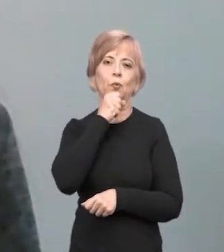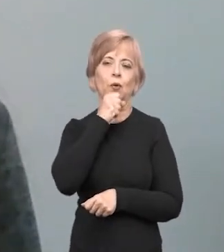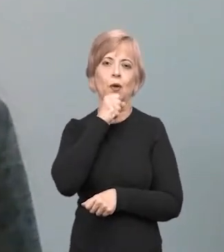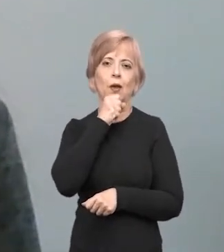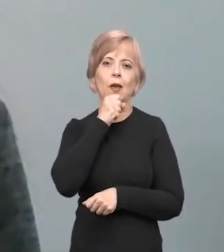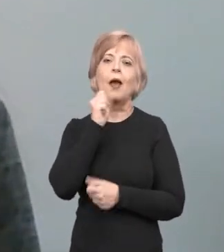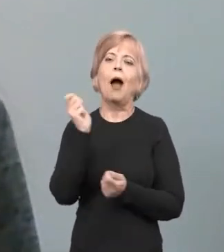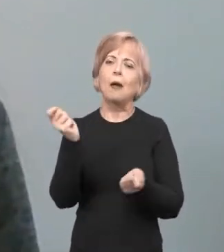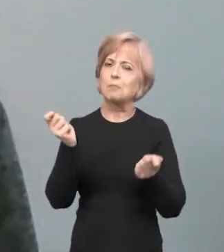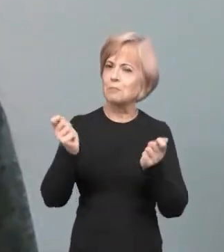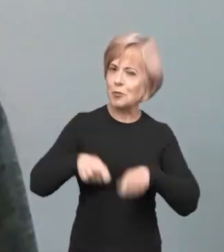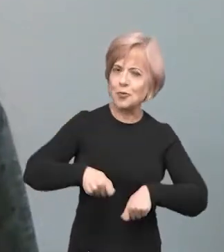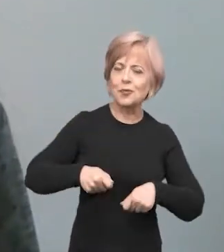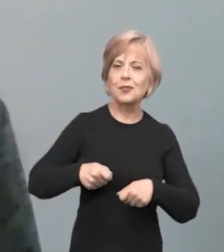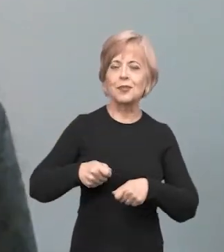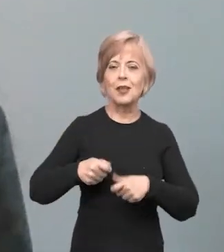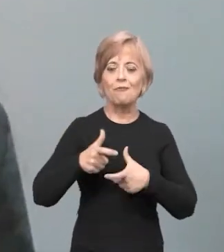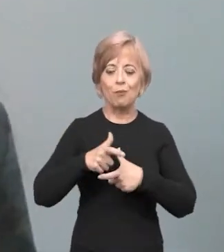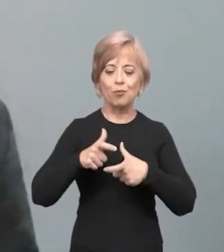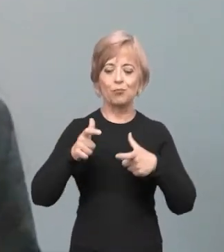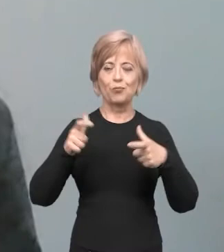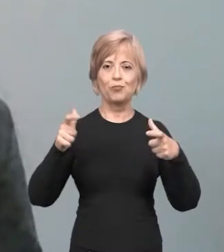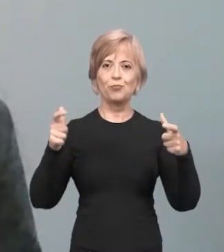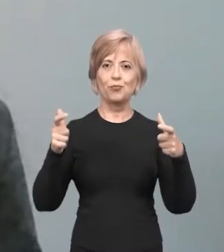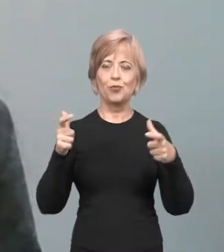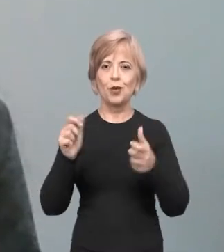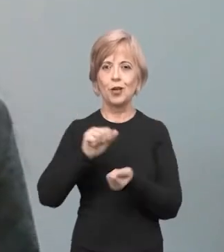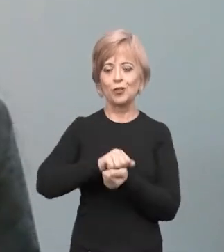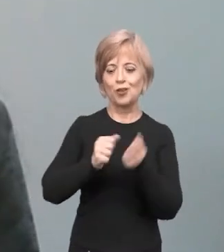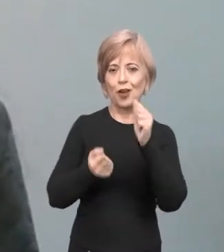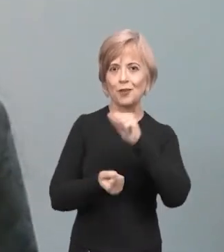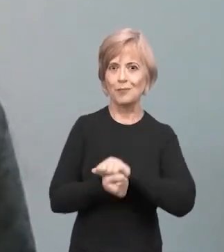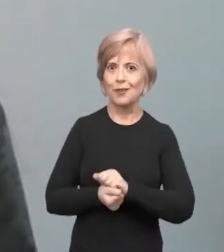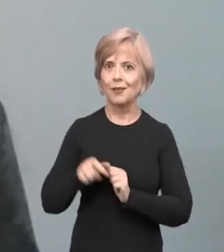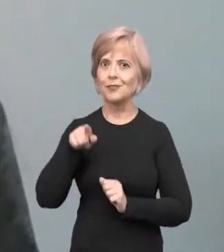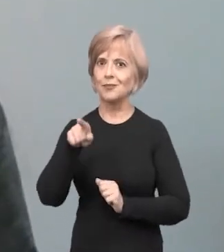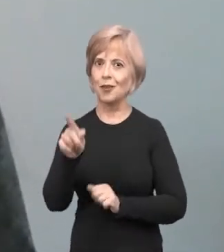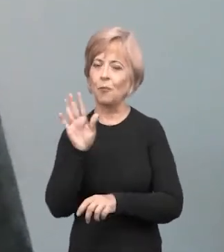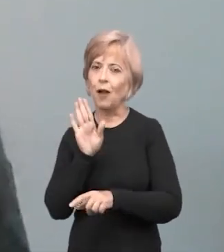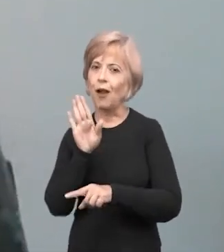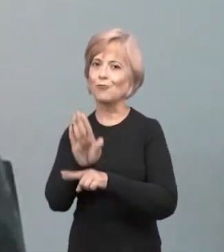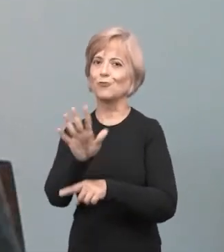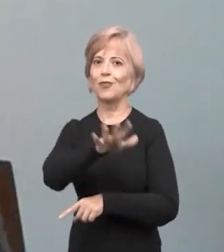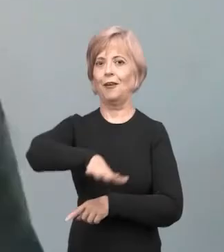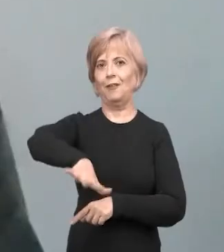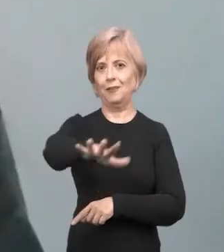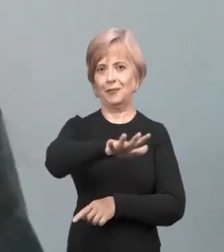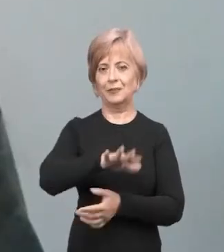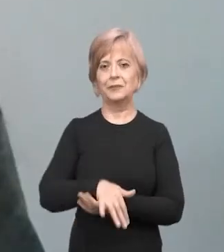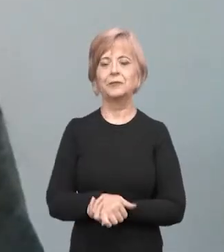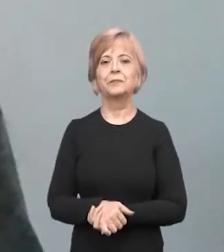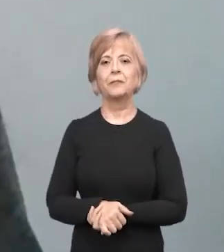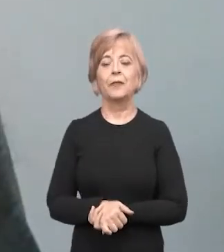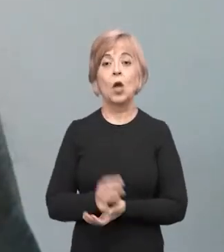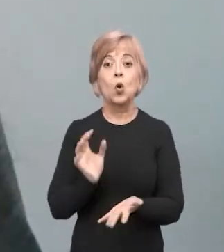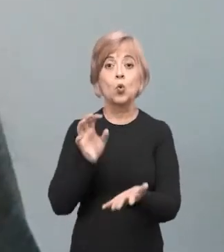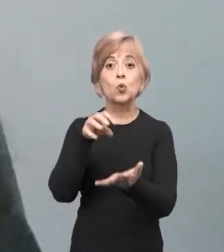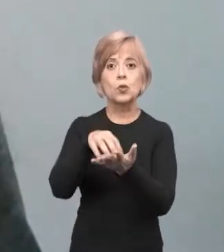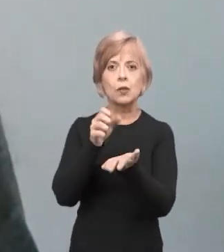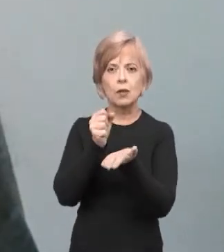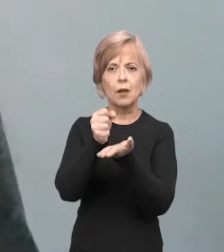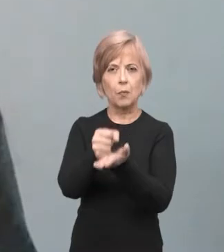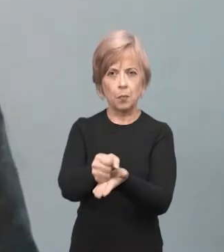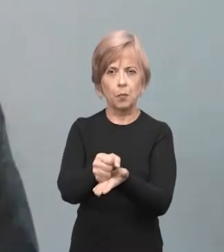um aumento significativo de procedimentos referentes a essa área. O Centro